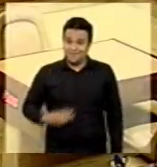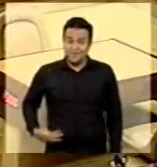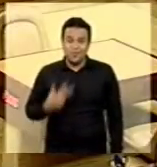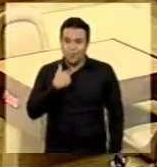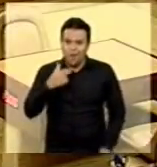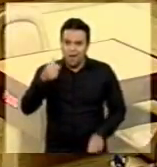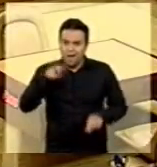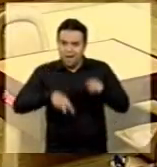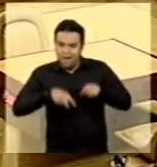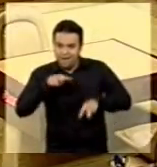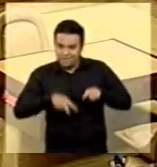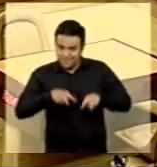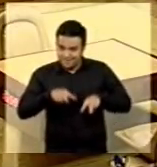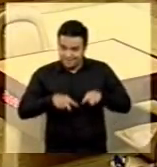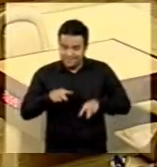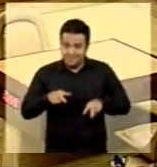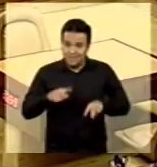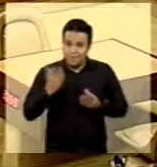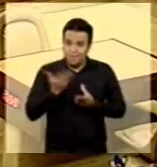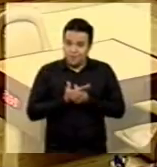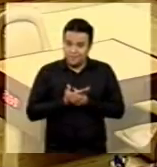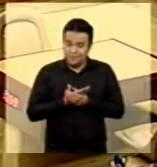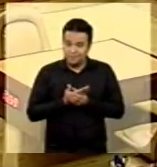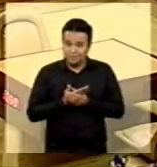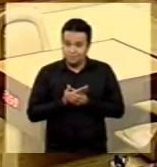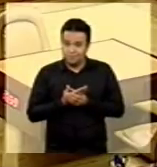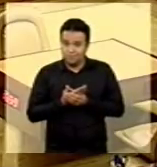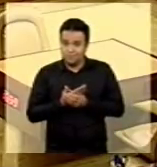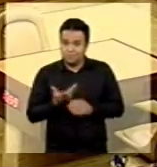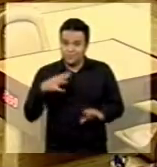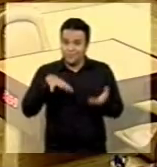viera do Congresso Nacional.